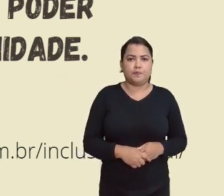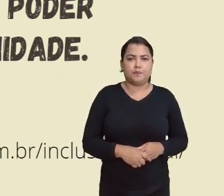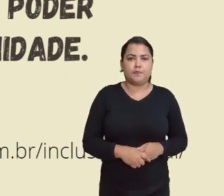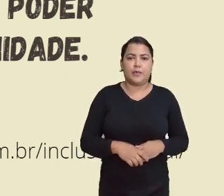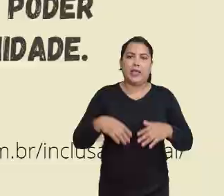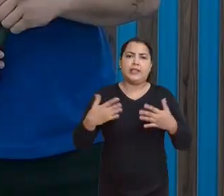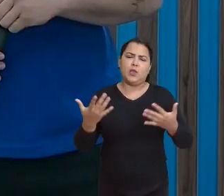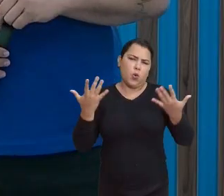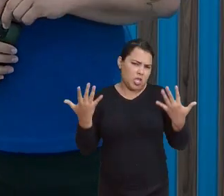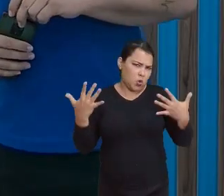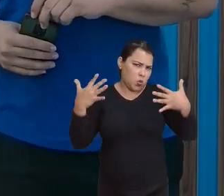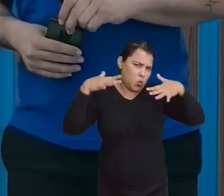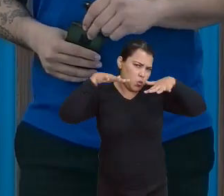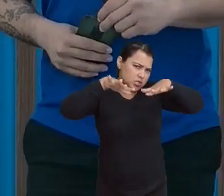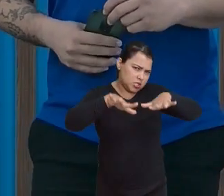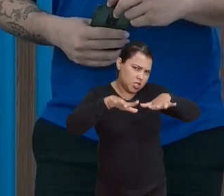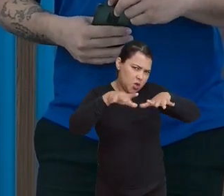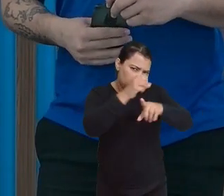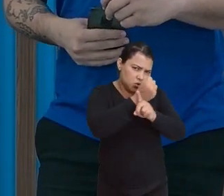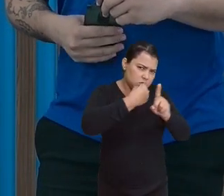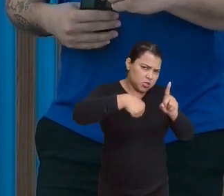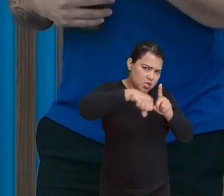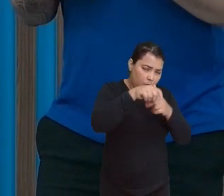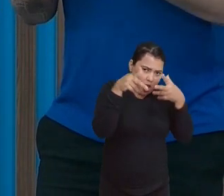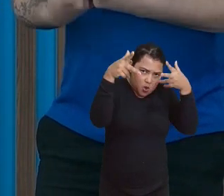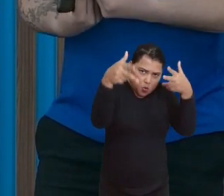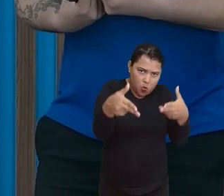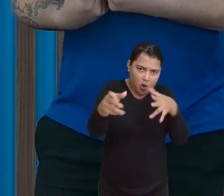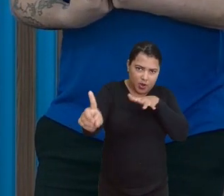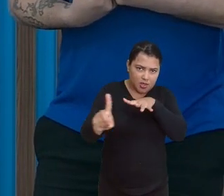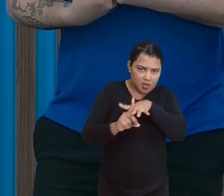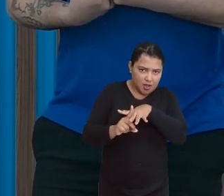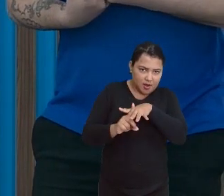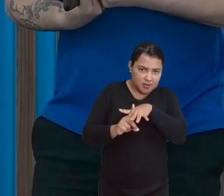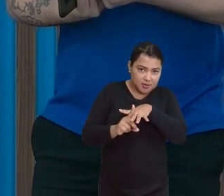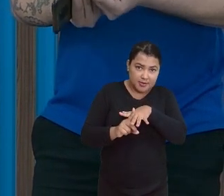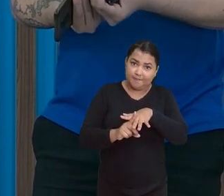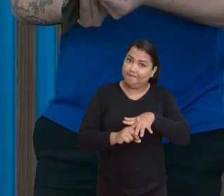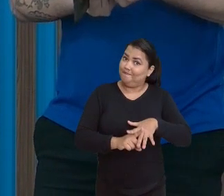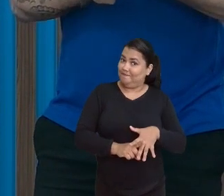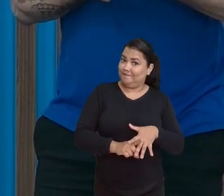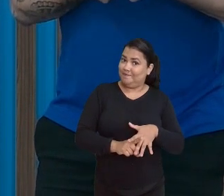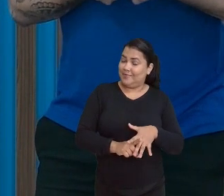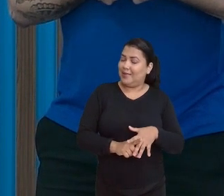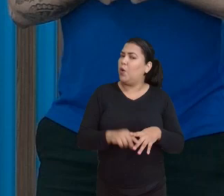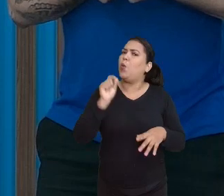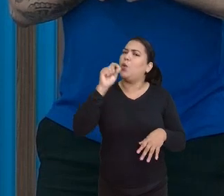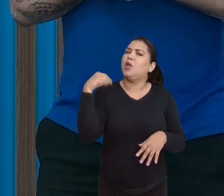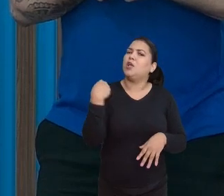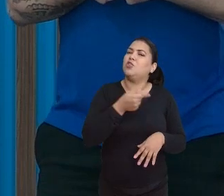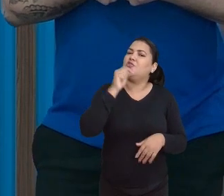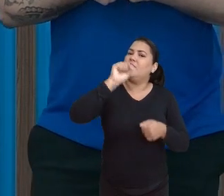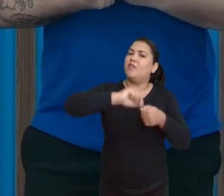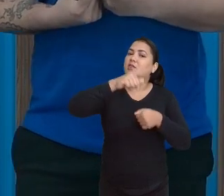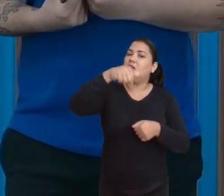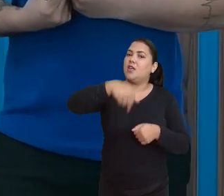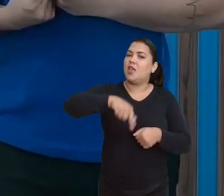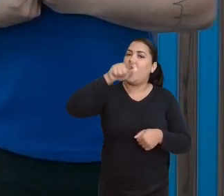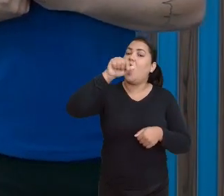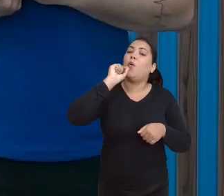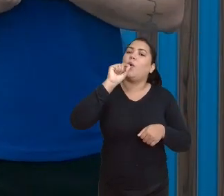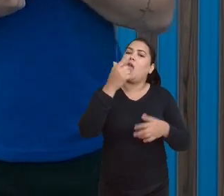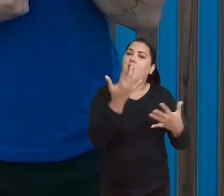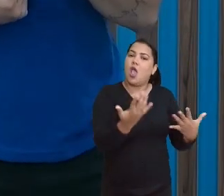Inclusão social é a mesma coisa que integração? Bom, o que a gente está fazendo aqui é integração ou inclusão? Por